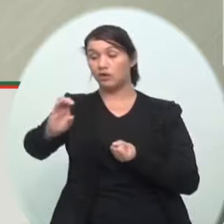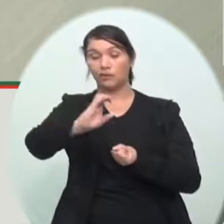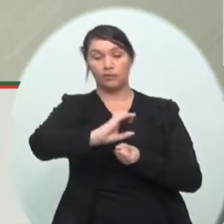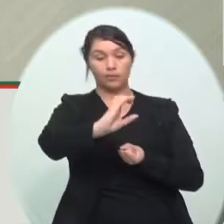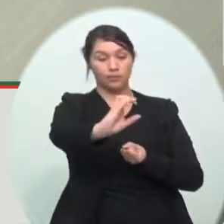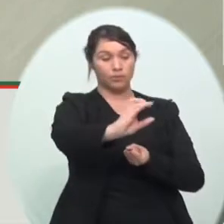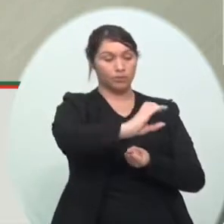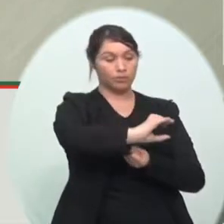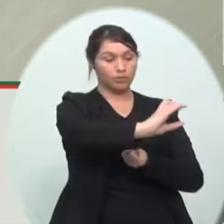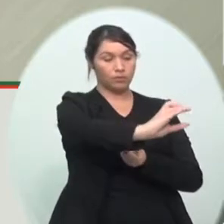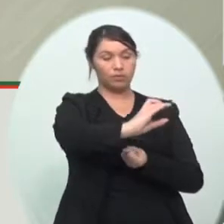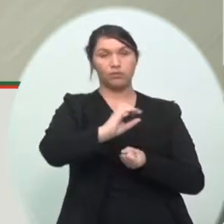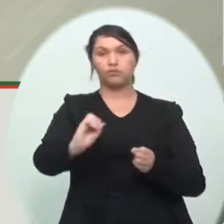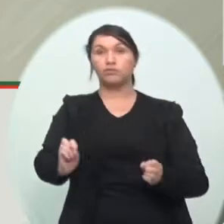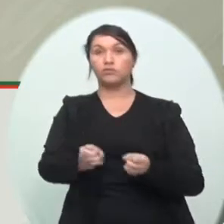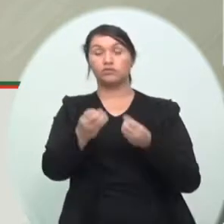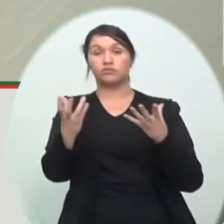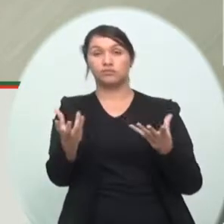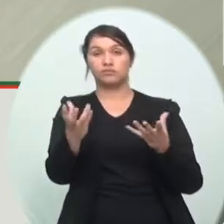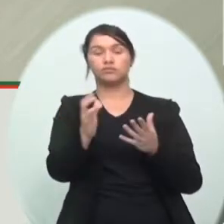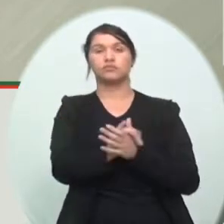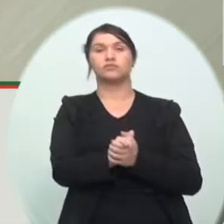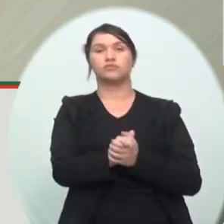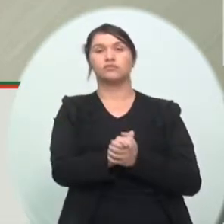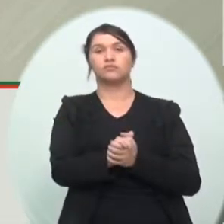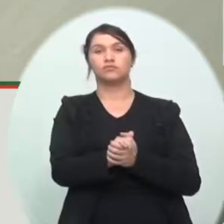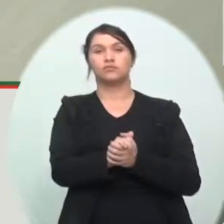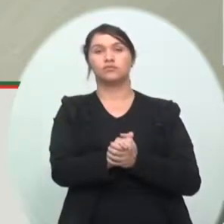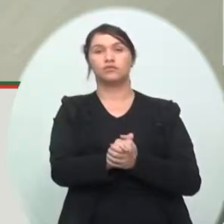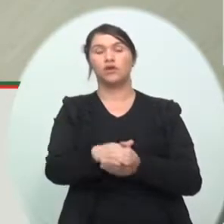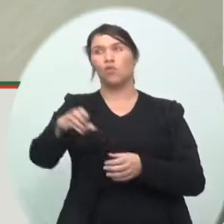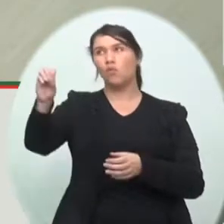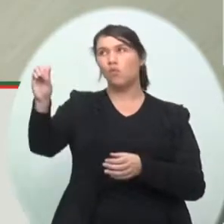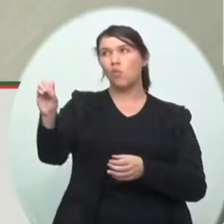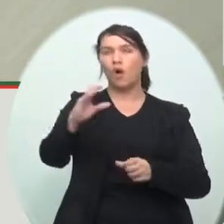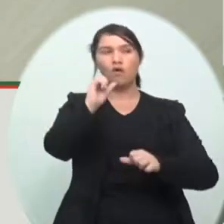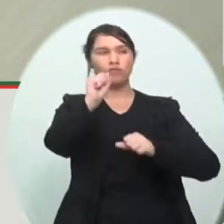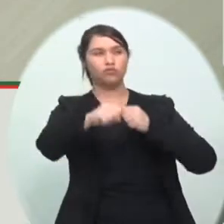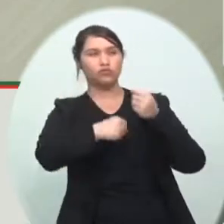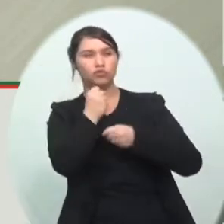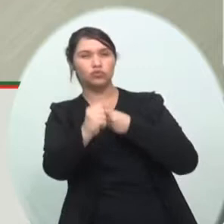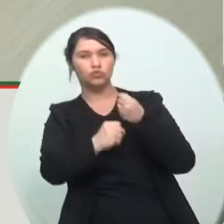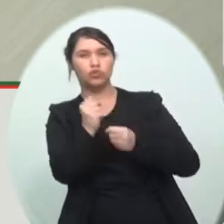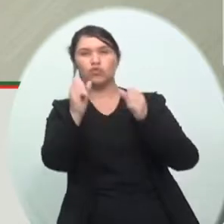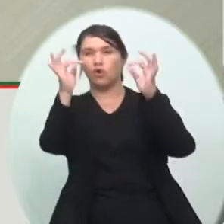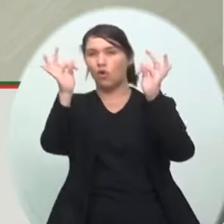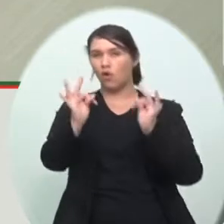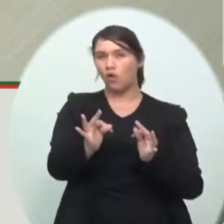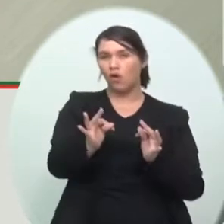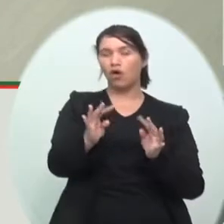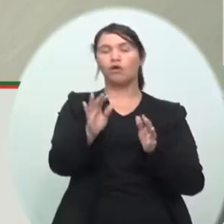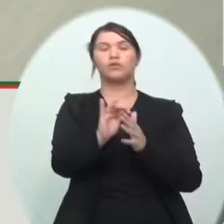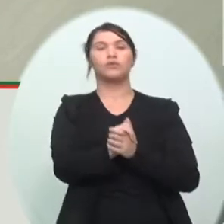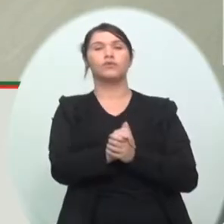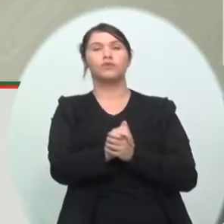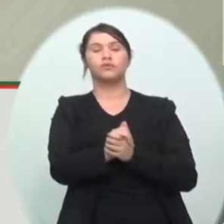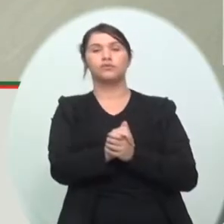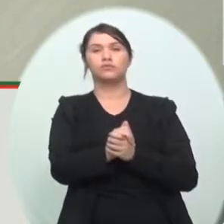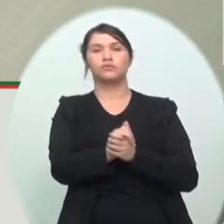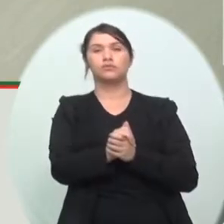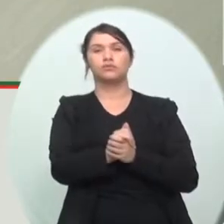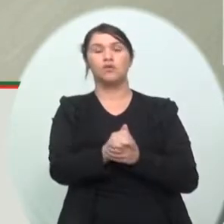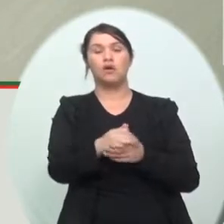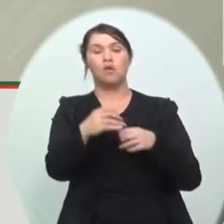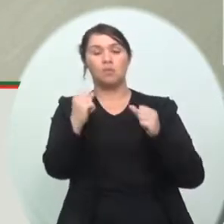novas fontes de indústria e de indústria de alta tecnologia, de alto valor agregado. Então,